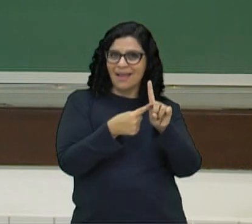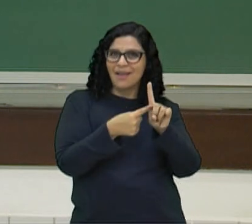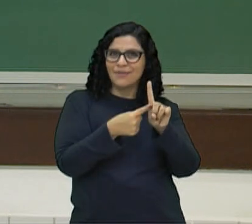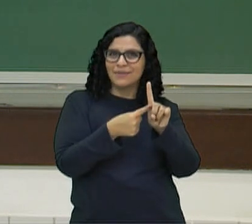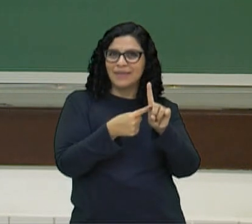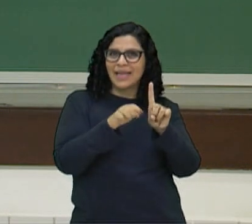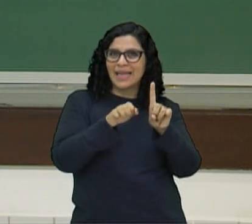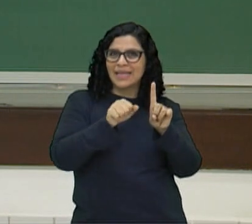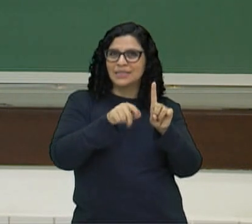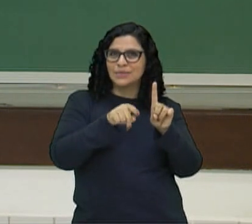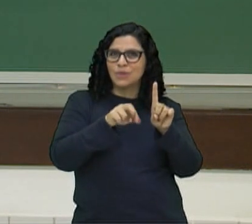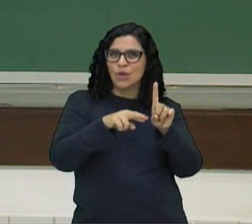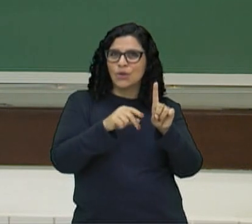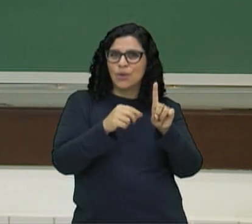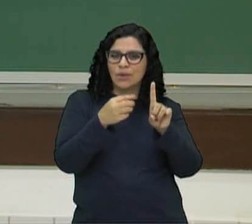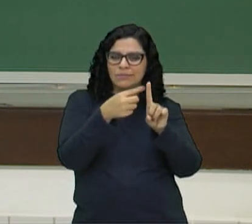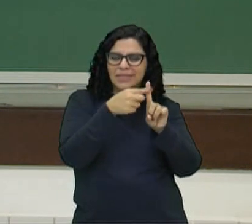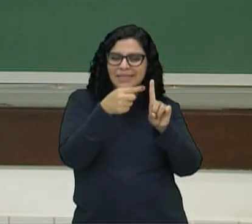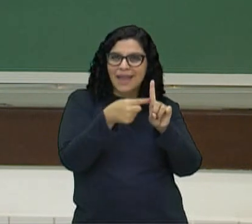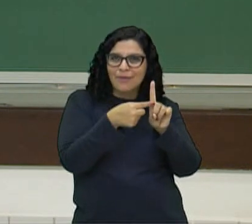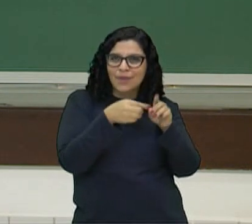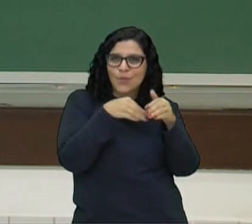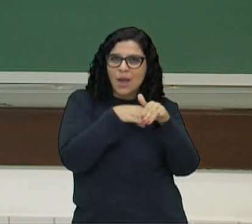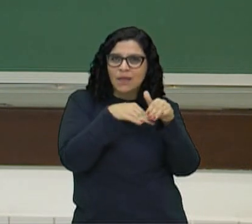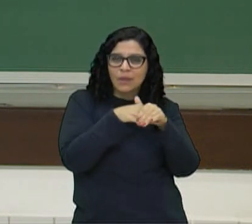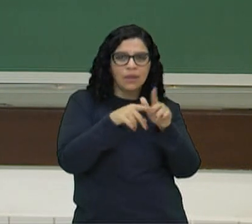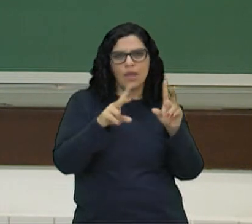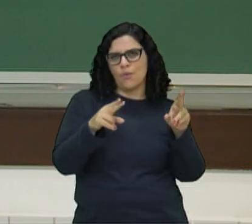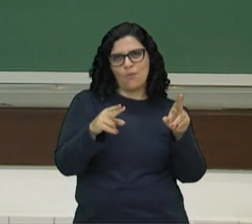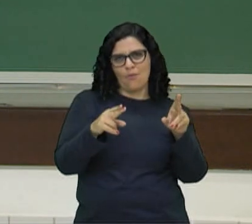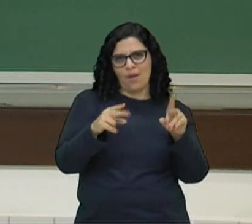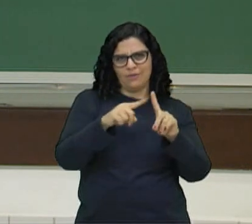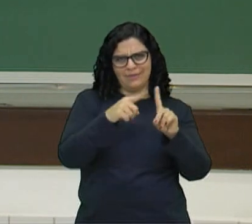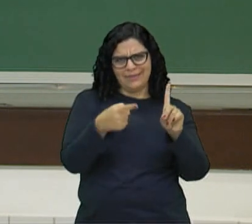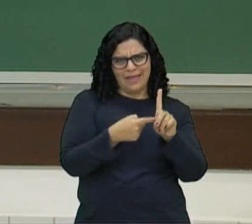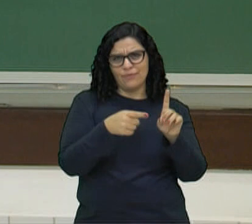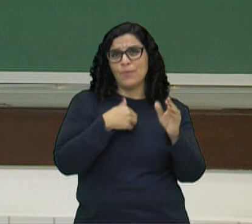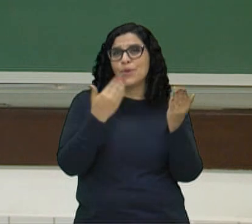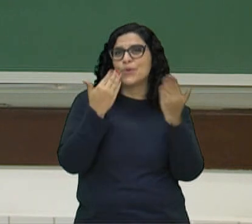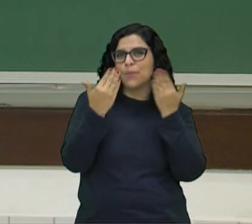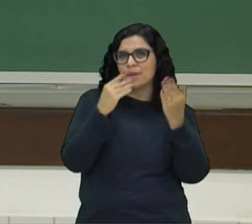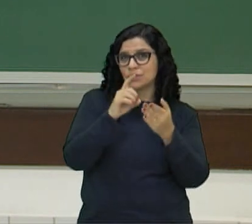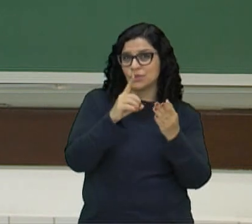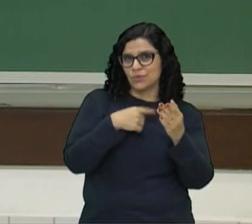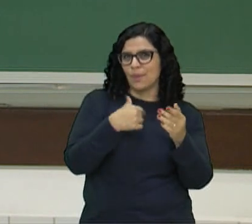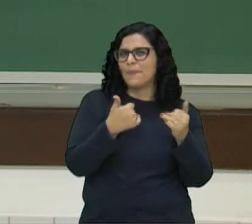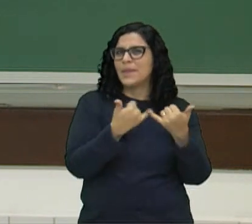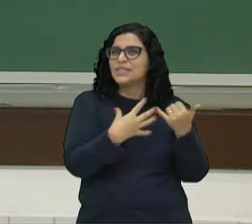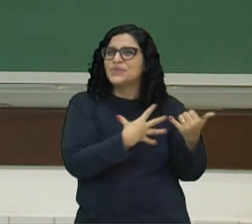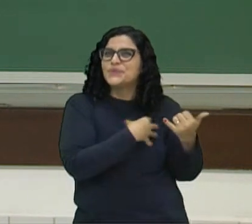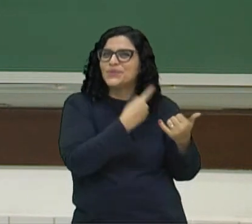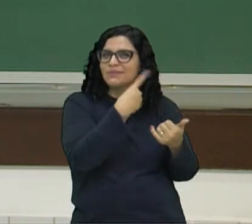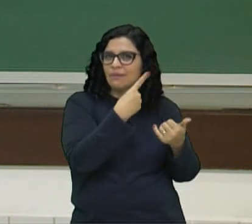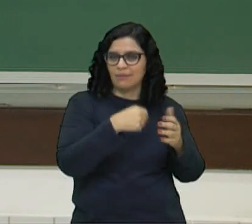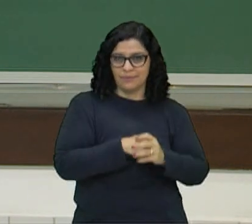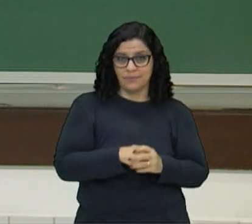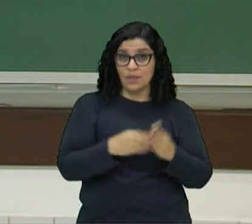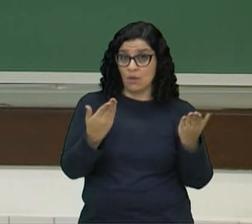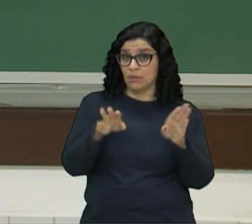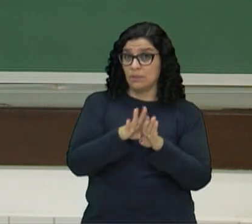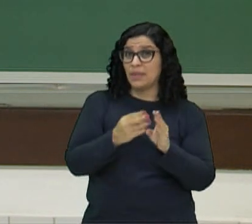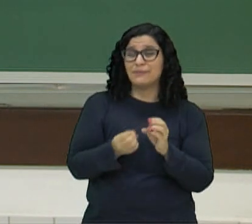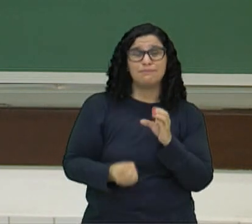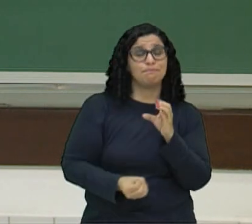ela estava guardando seus filhinhos. Claro, não é uma gestação, não houve fecundação, é só uma comparação. Ali estão os filhinhos dela. Ali